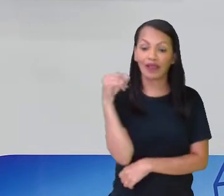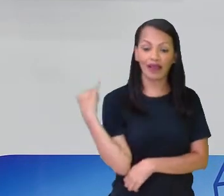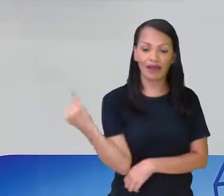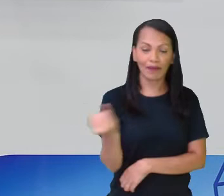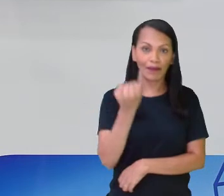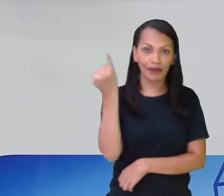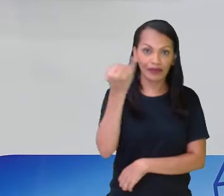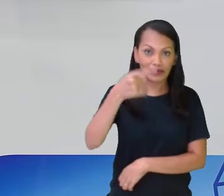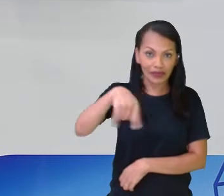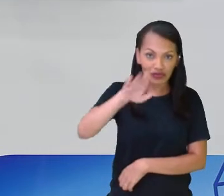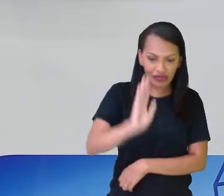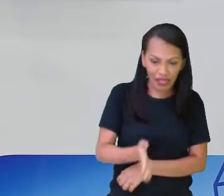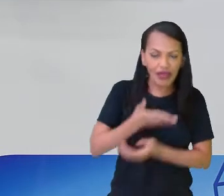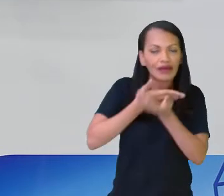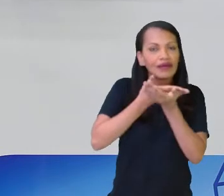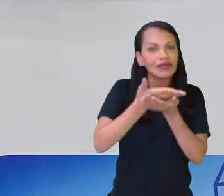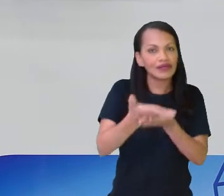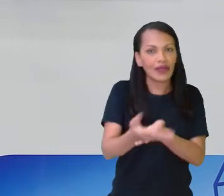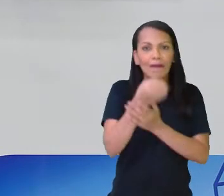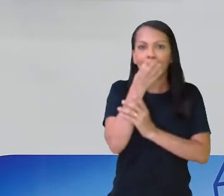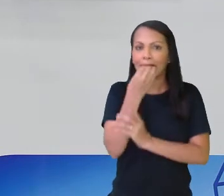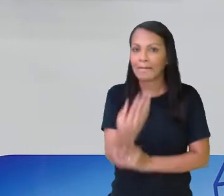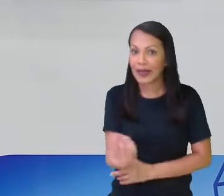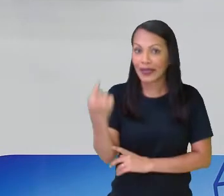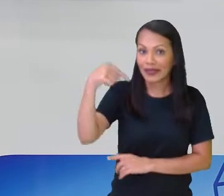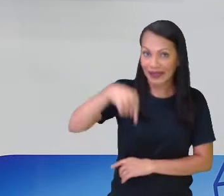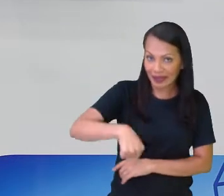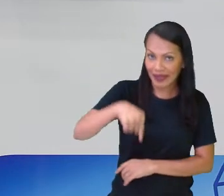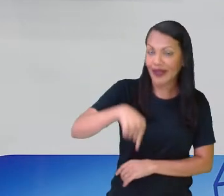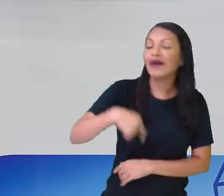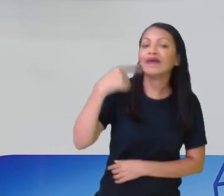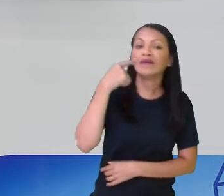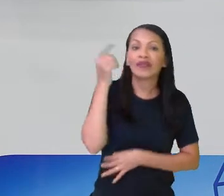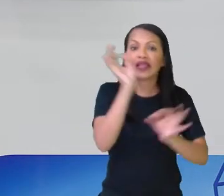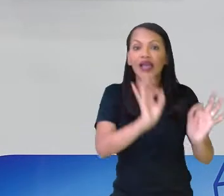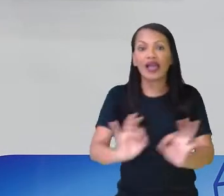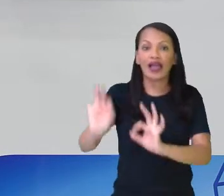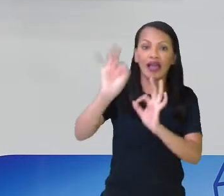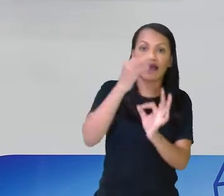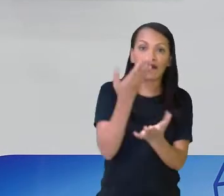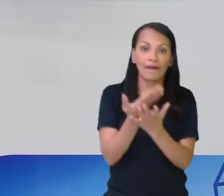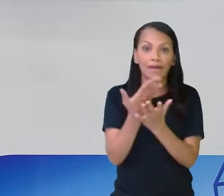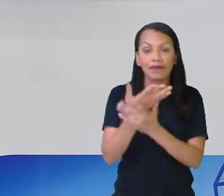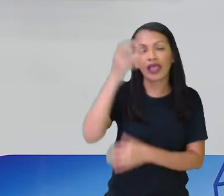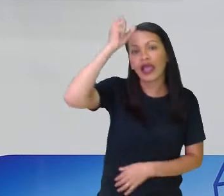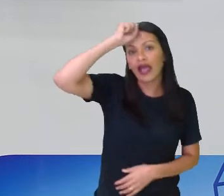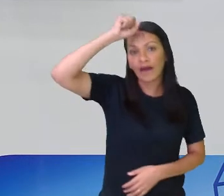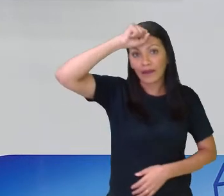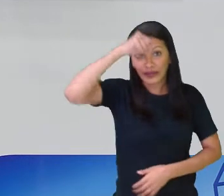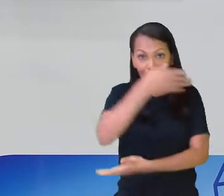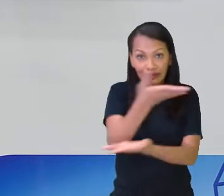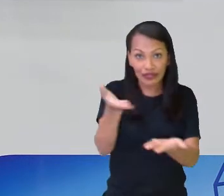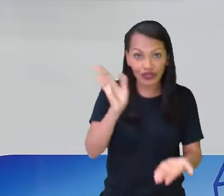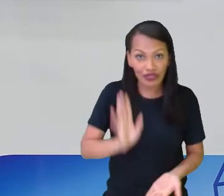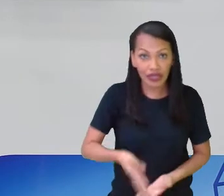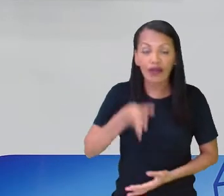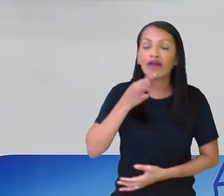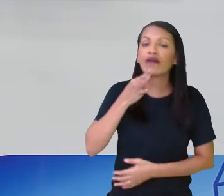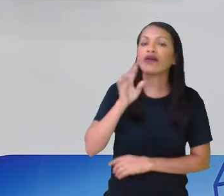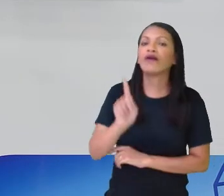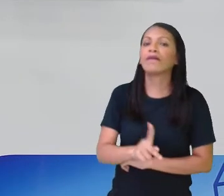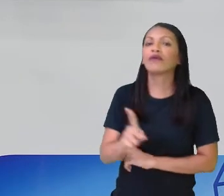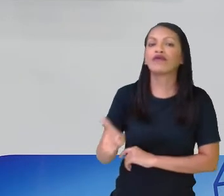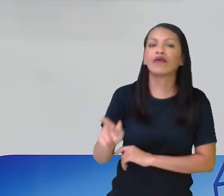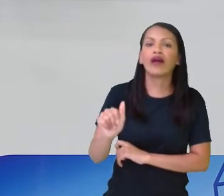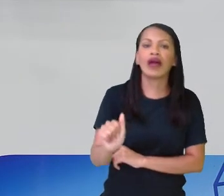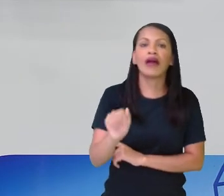você já começou bem, não é? Começou aí com a gente para aprender um pouquinho mais. Você já me conhece,